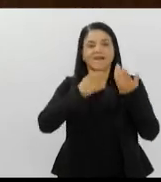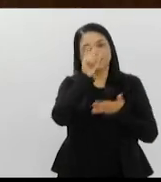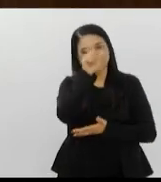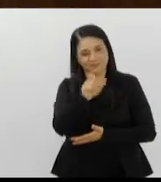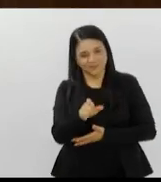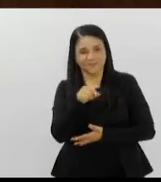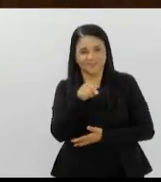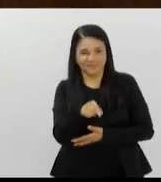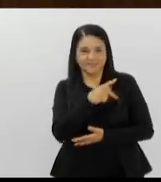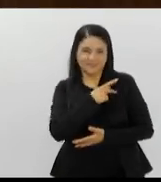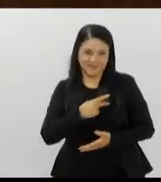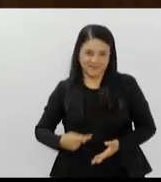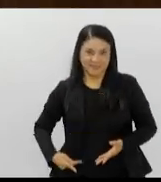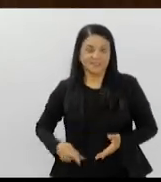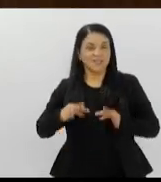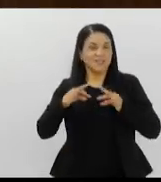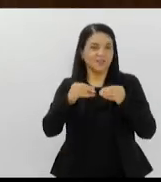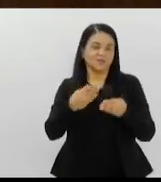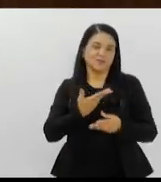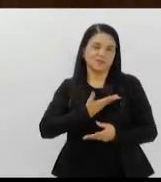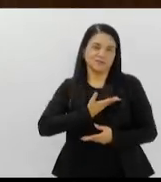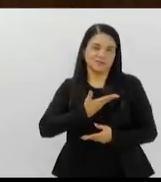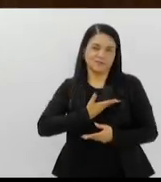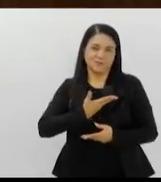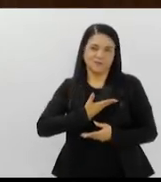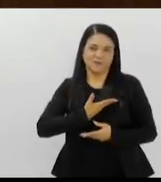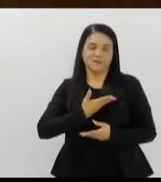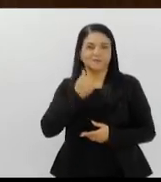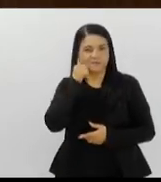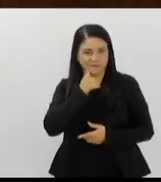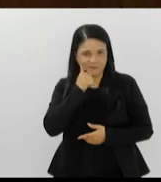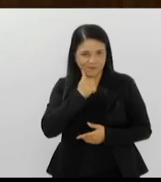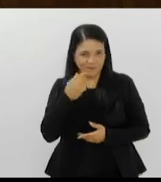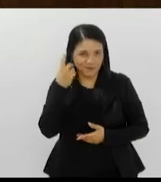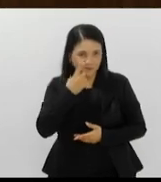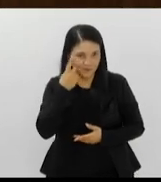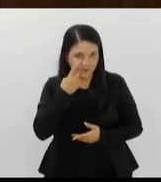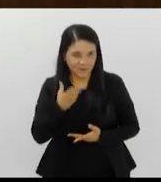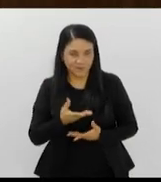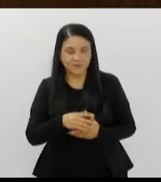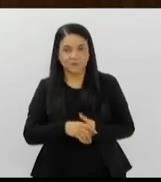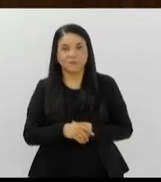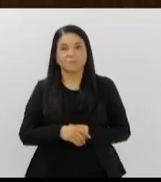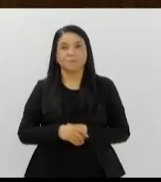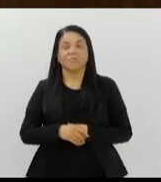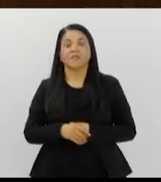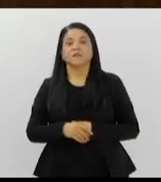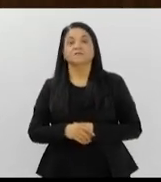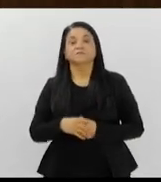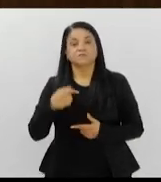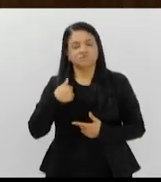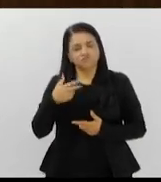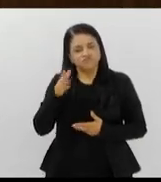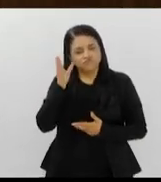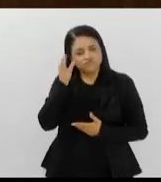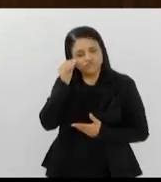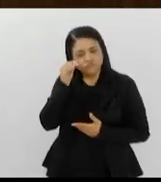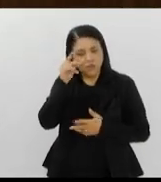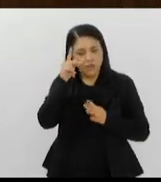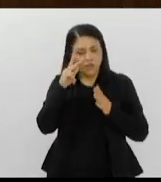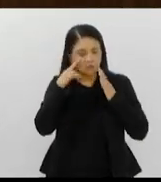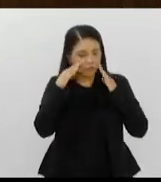e a todas as nossas colegas combativas aqui. Bom, a minha observação em relação a esse